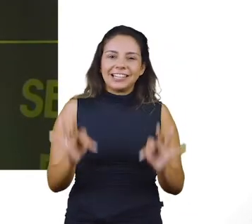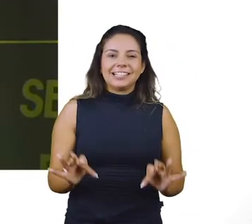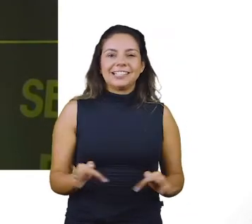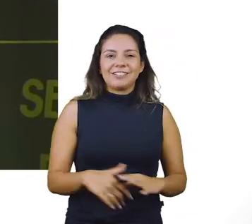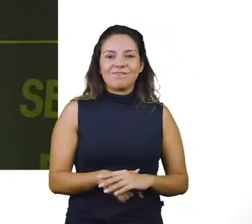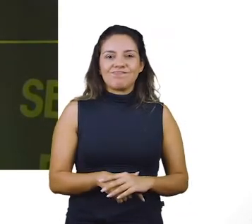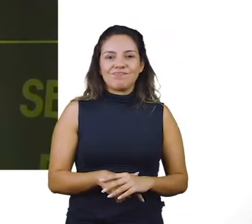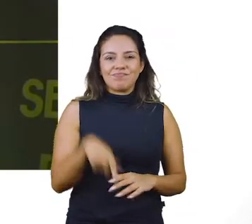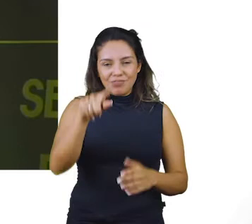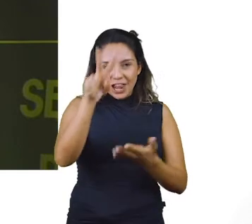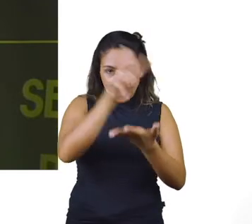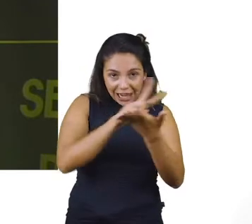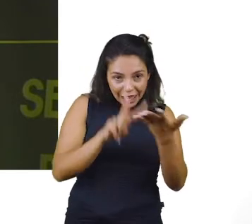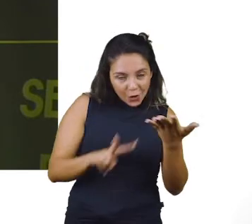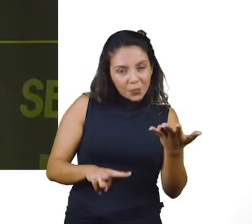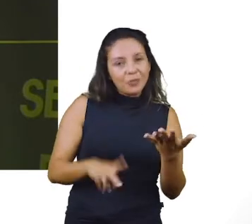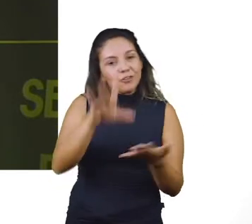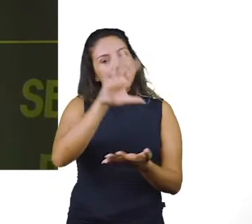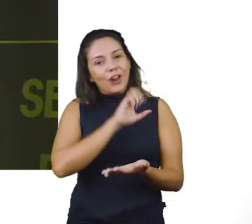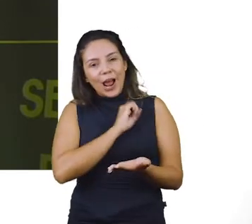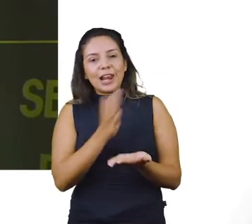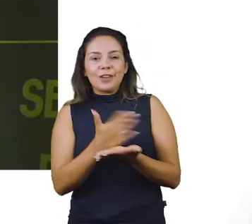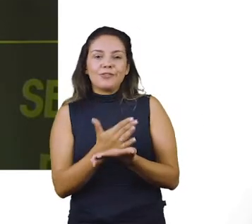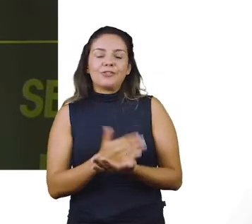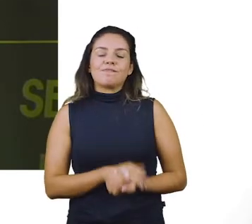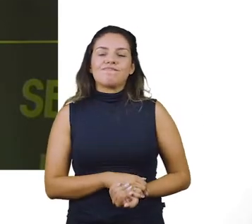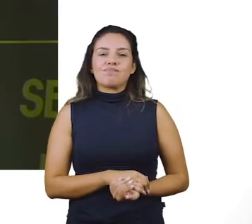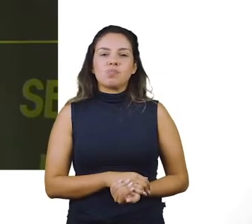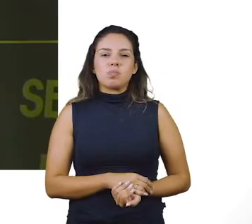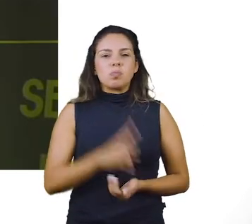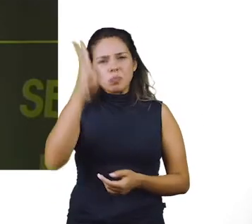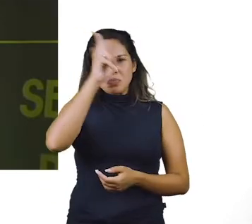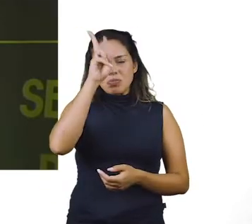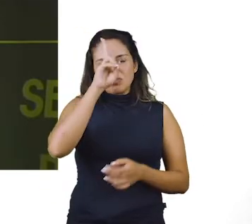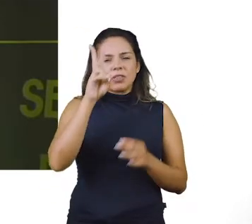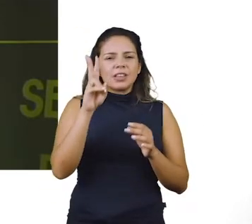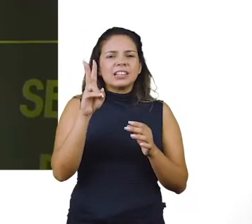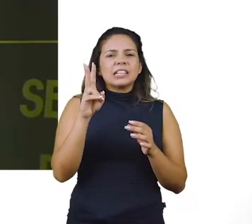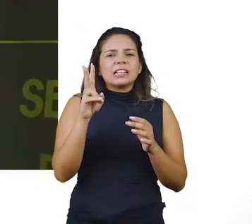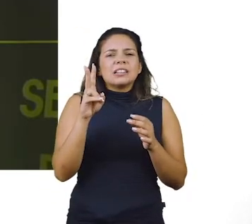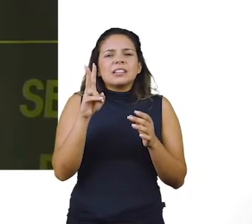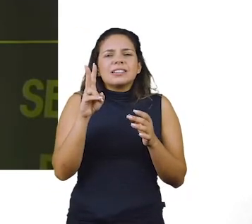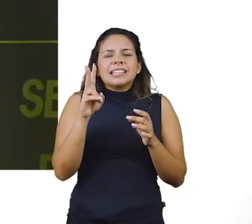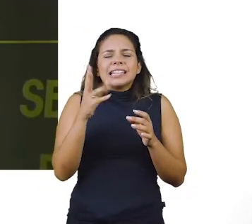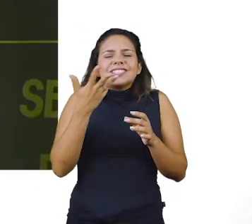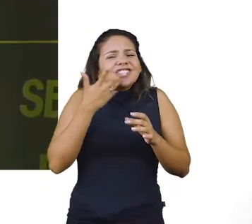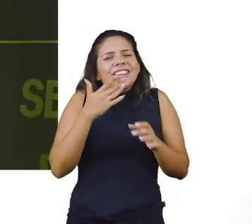você leu e que você gostou do livro. São historinhas puras de um menino